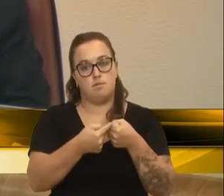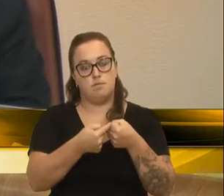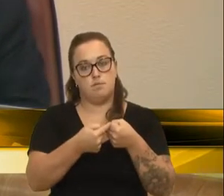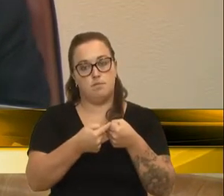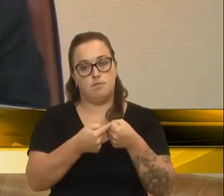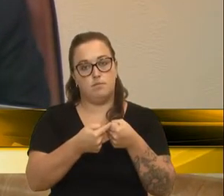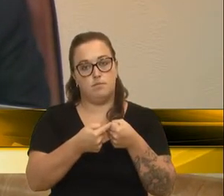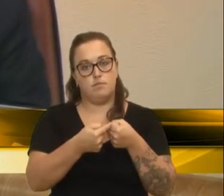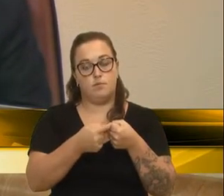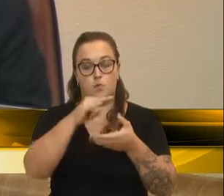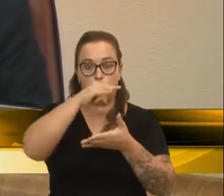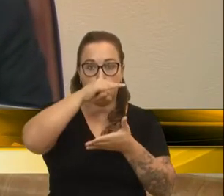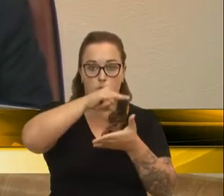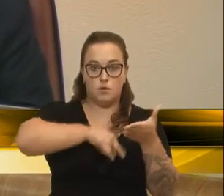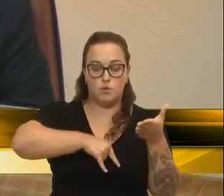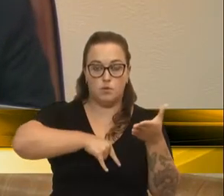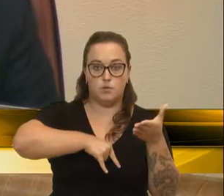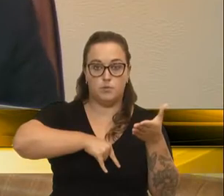Requerimentos.